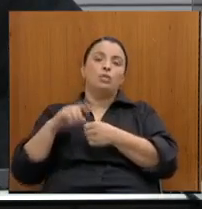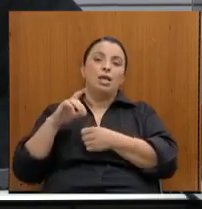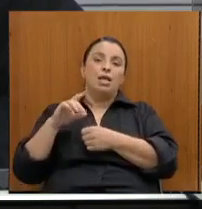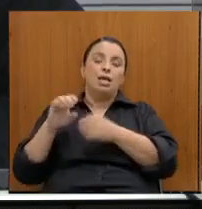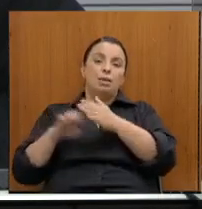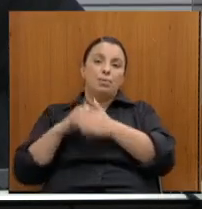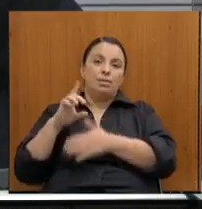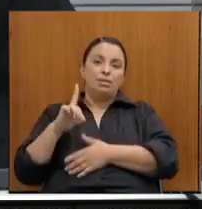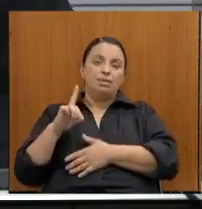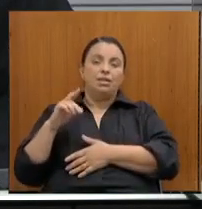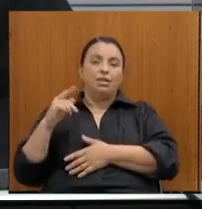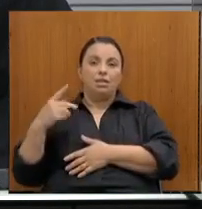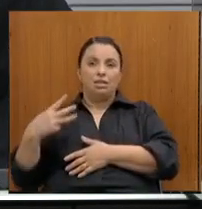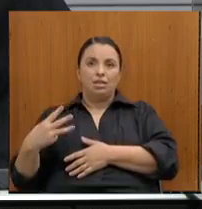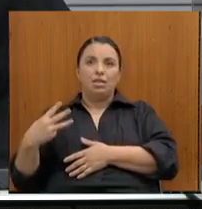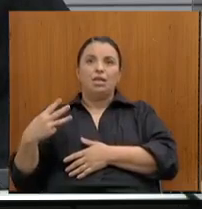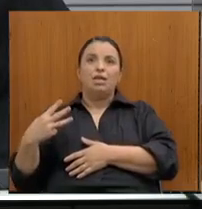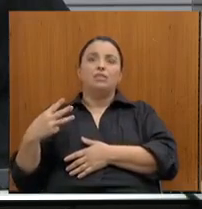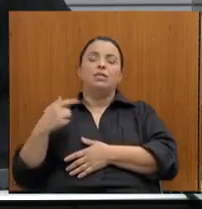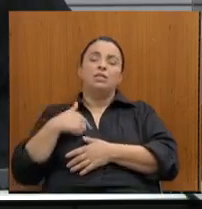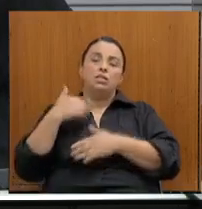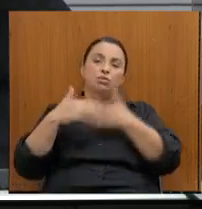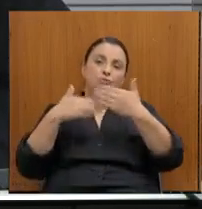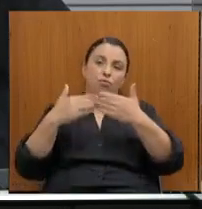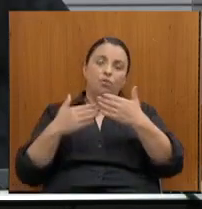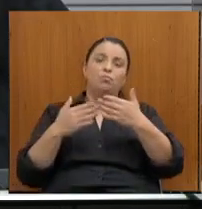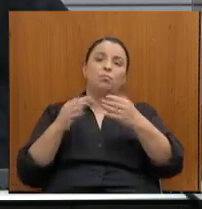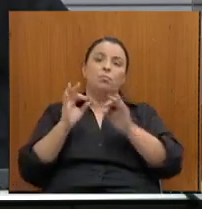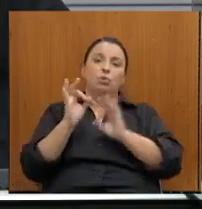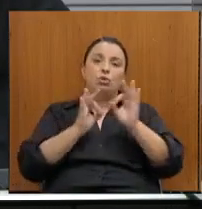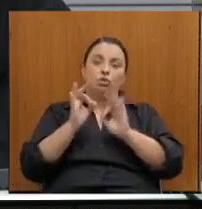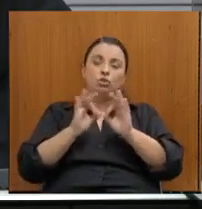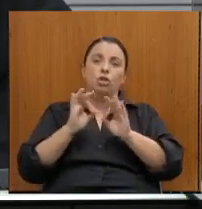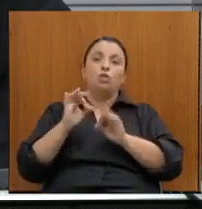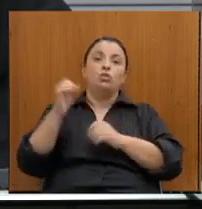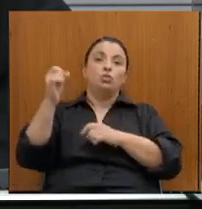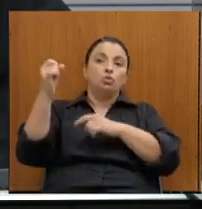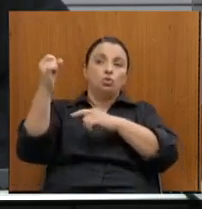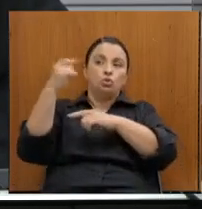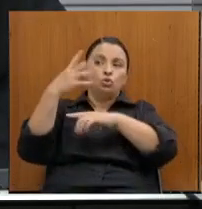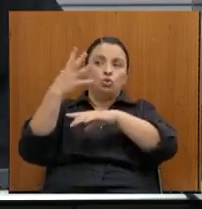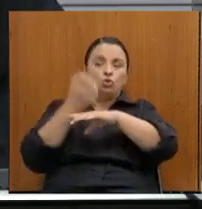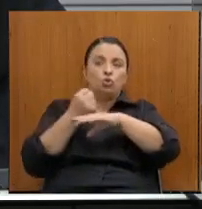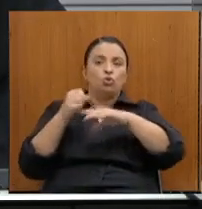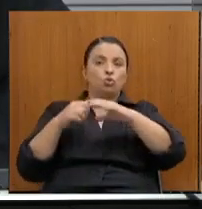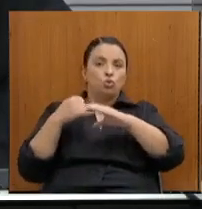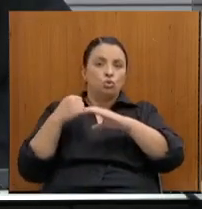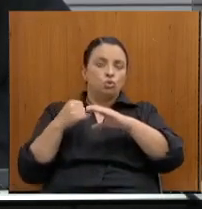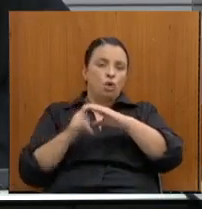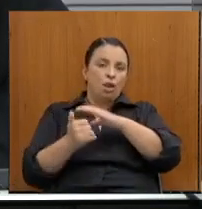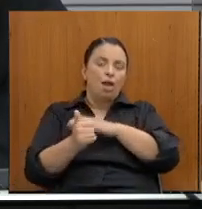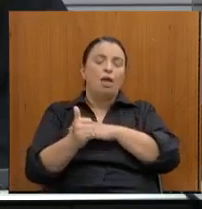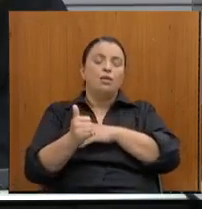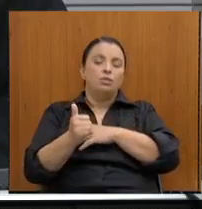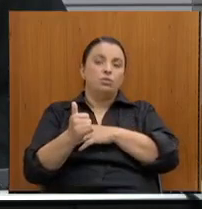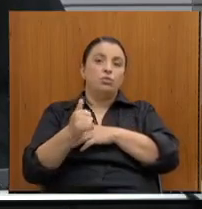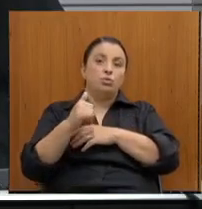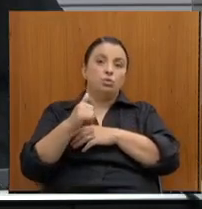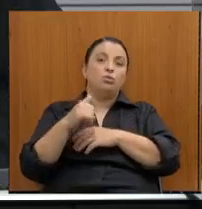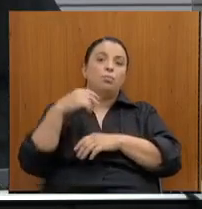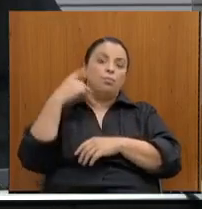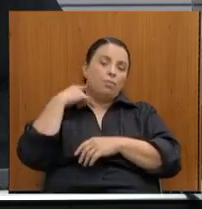desenvolvemos projetos Solares no norte de Minas e a parte da luta de armazenamento e me coloco à disposição